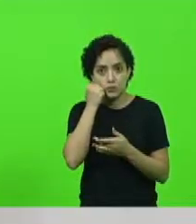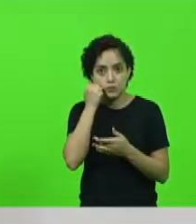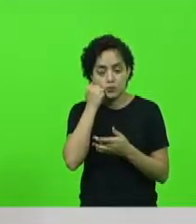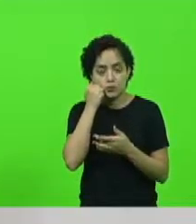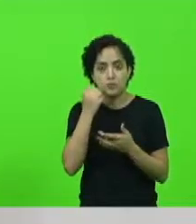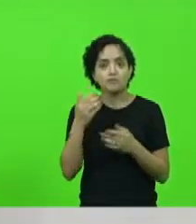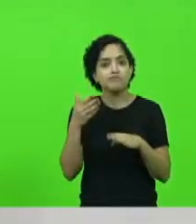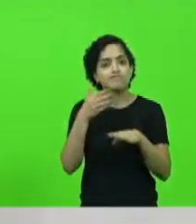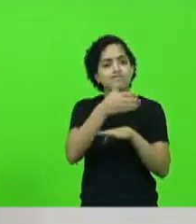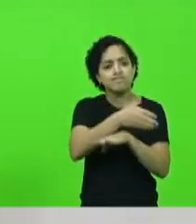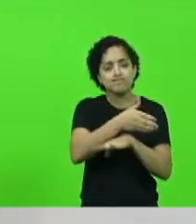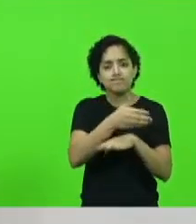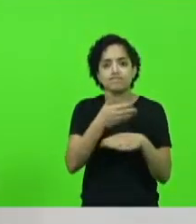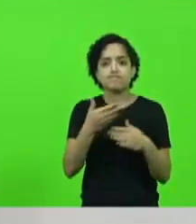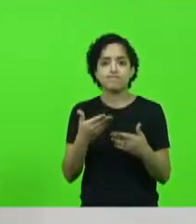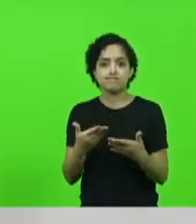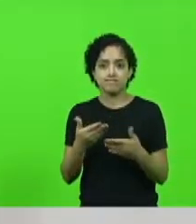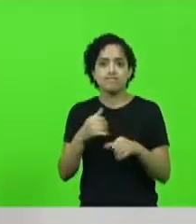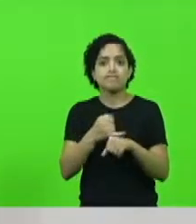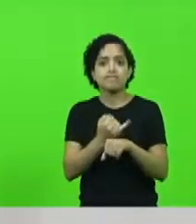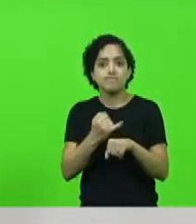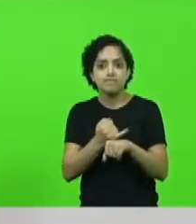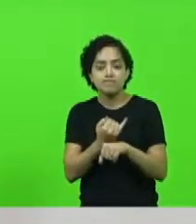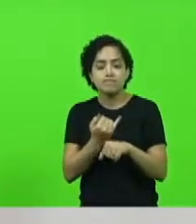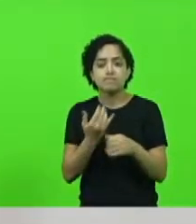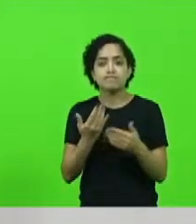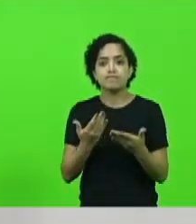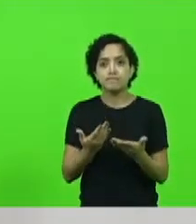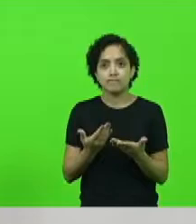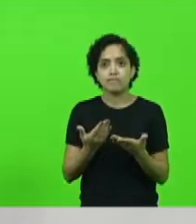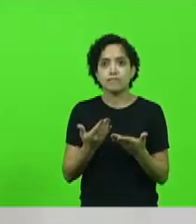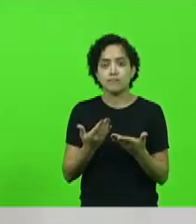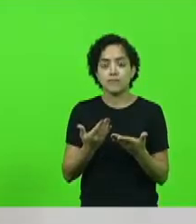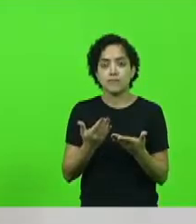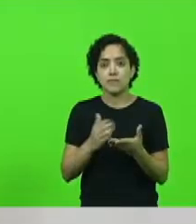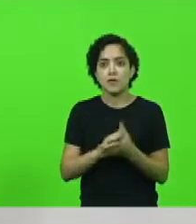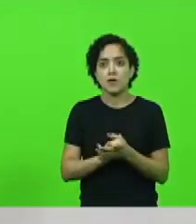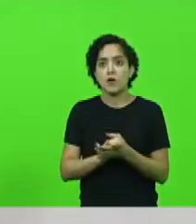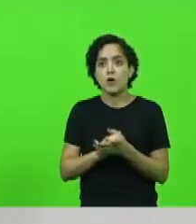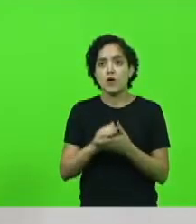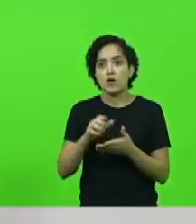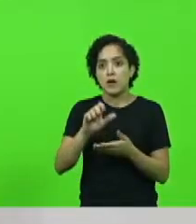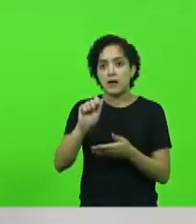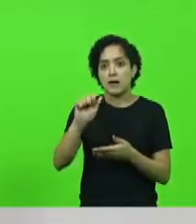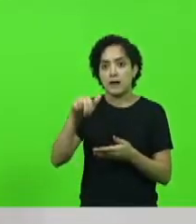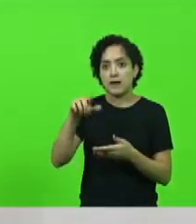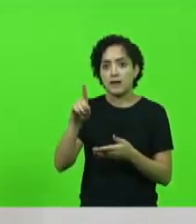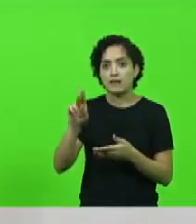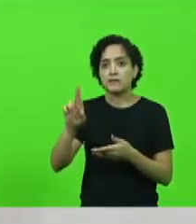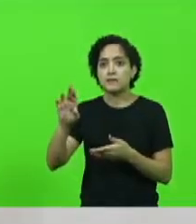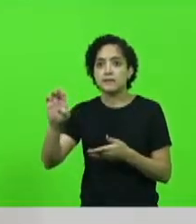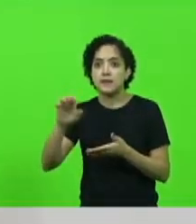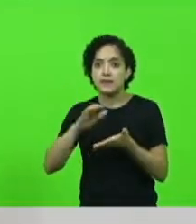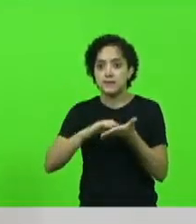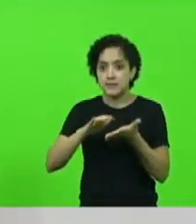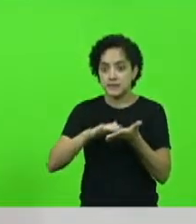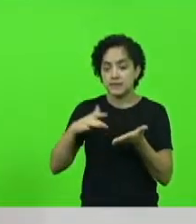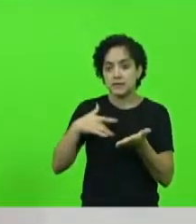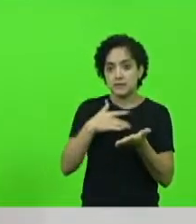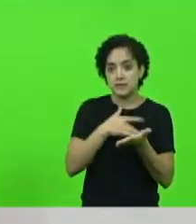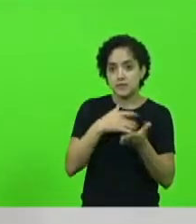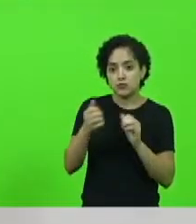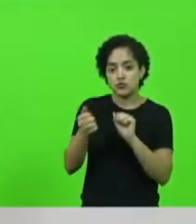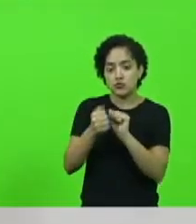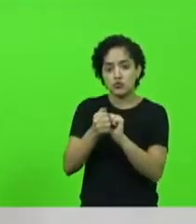Joinville. Já mandou aquela outra figura grotesca, o André Mota Ribeiro, secretário de saúde dele.